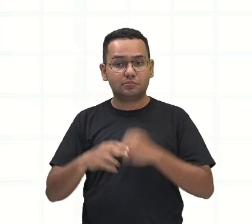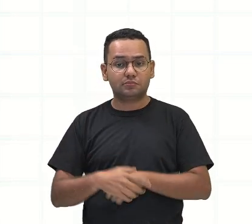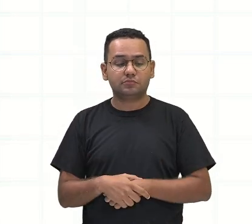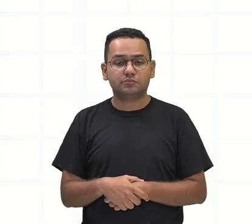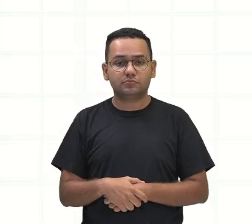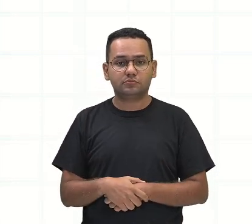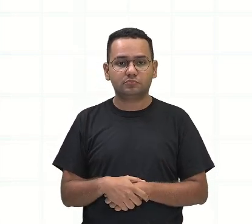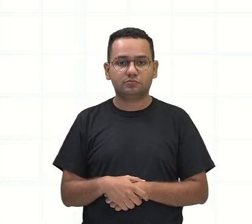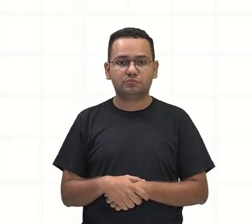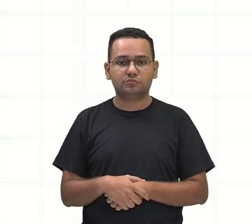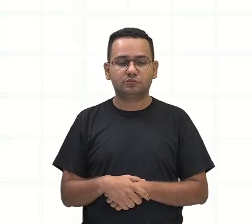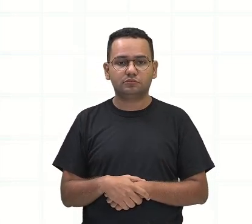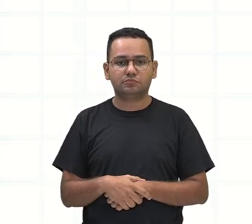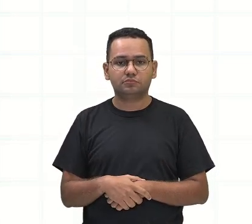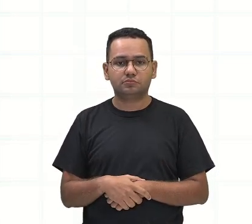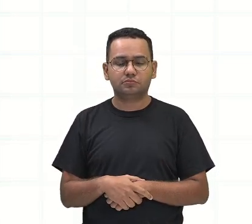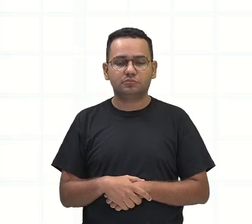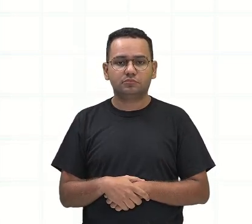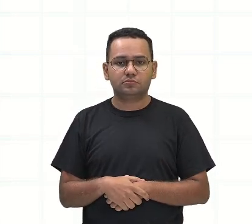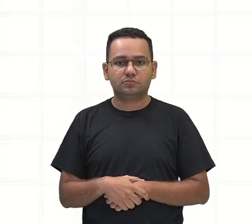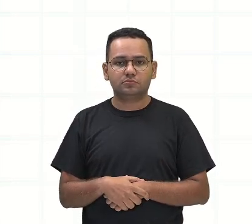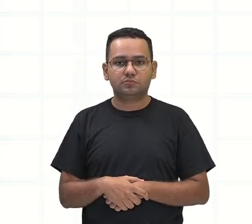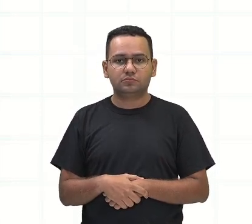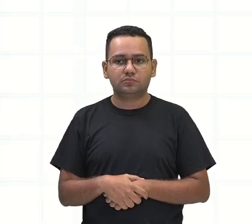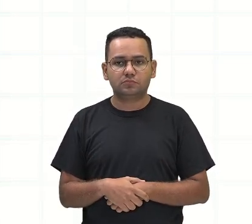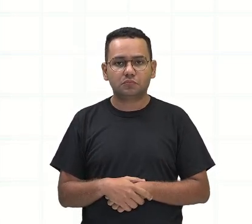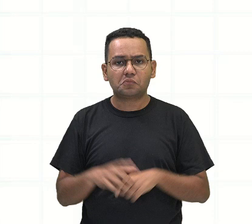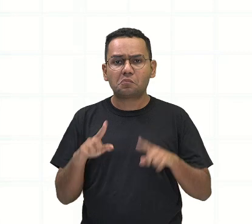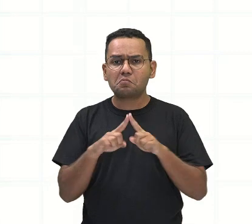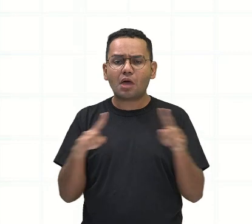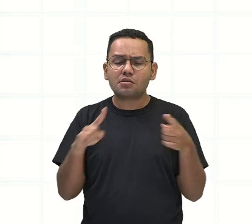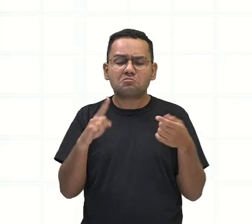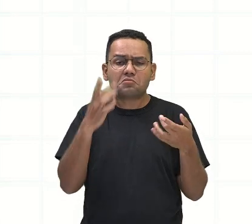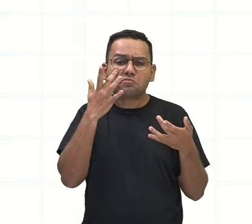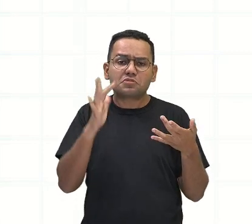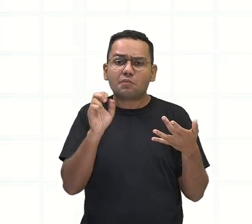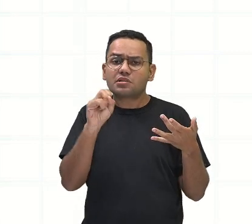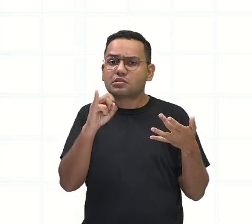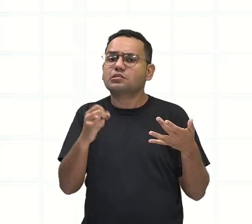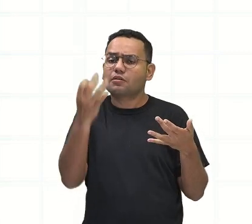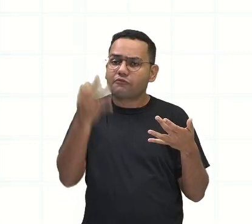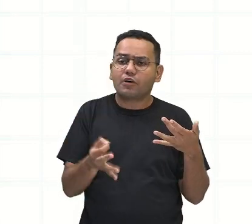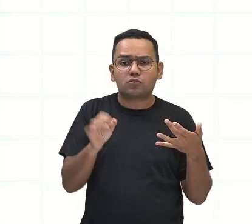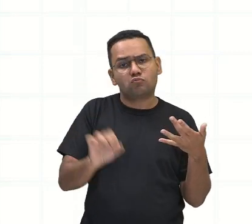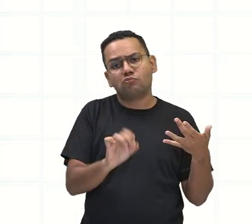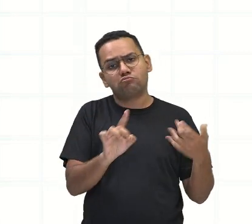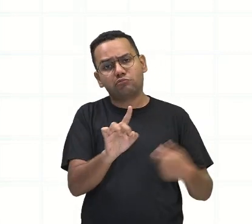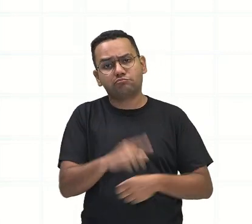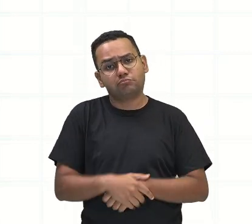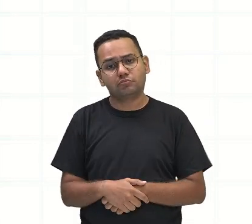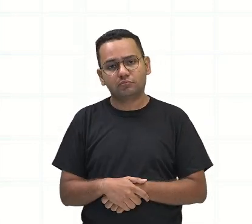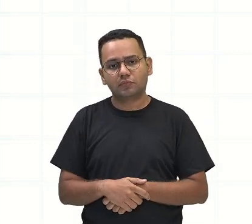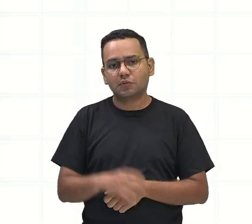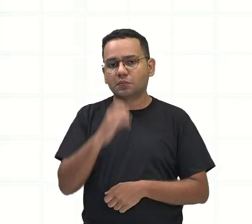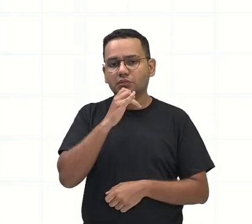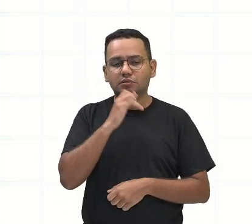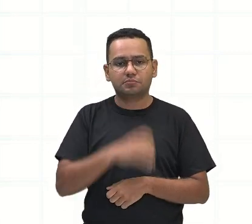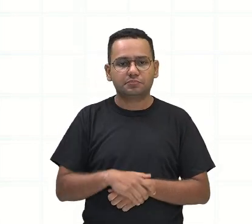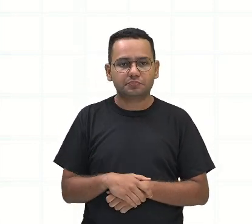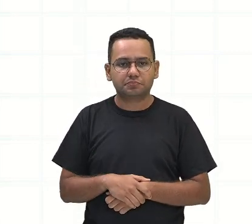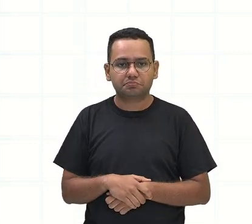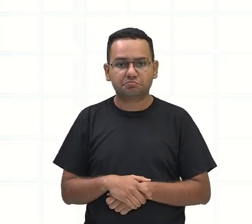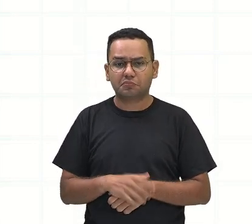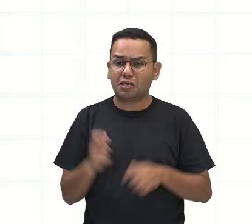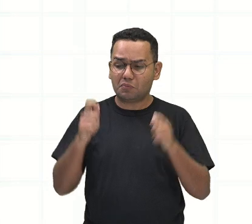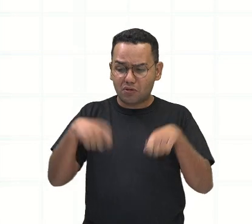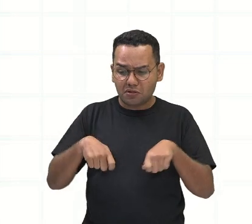não garante, né, que haja uma verdade nessa proposição. Quando eu digo é possível que Maria tenha